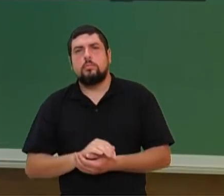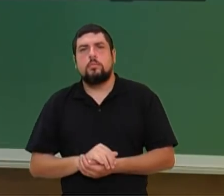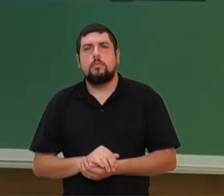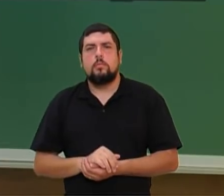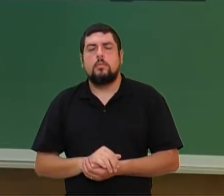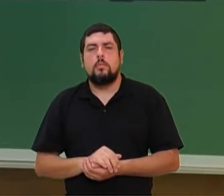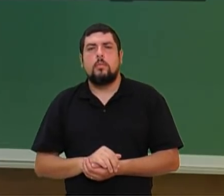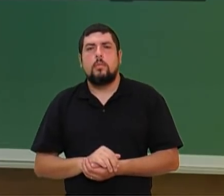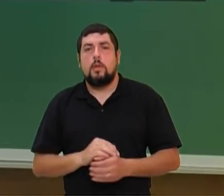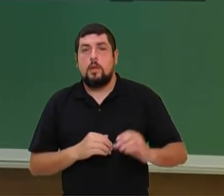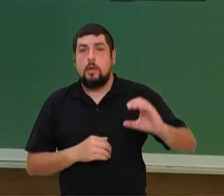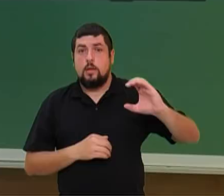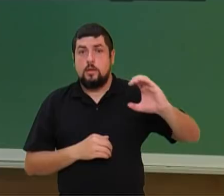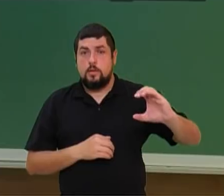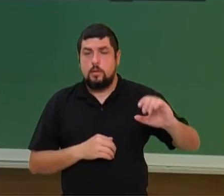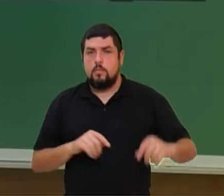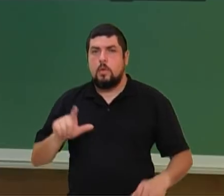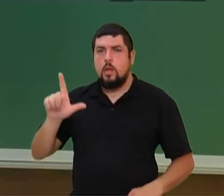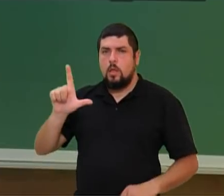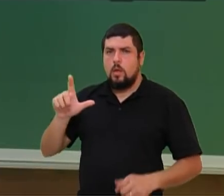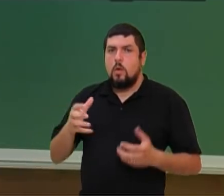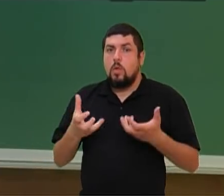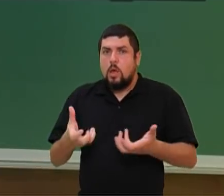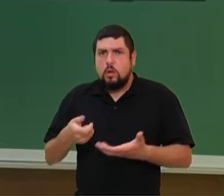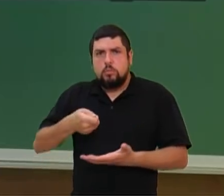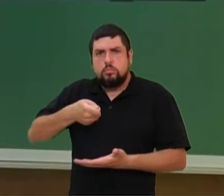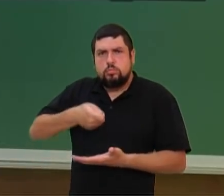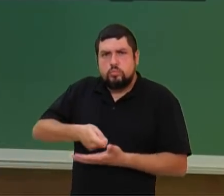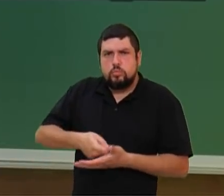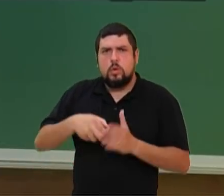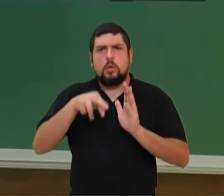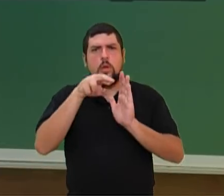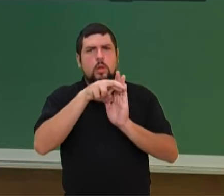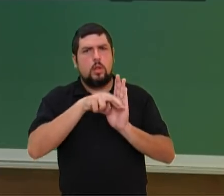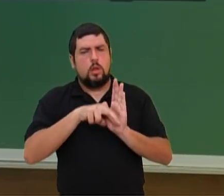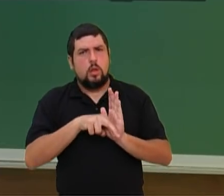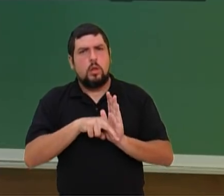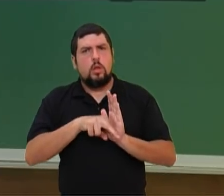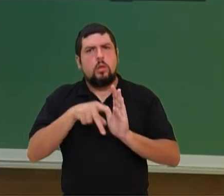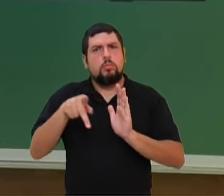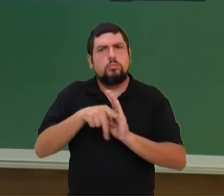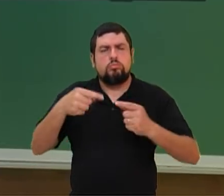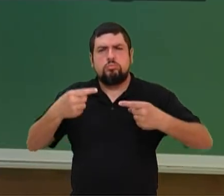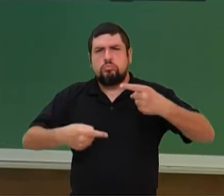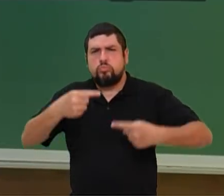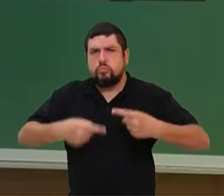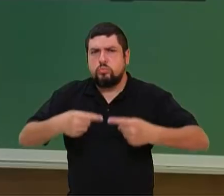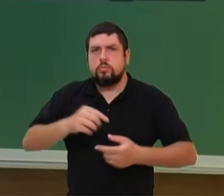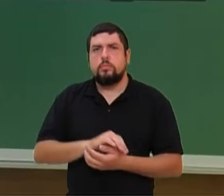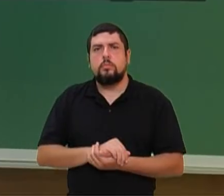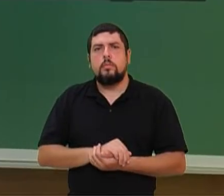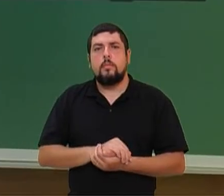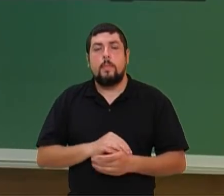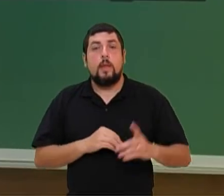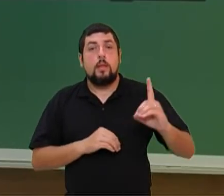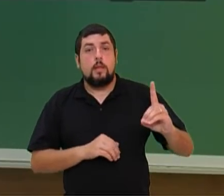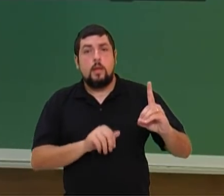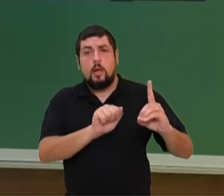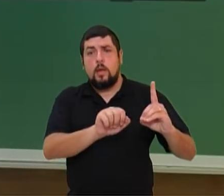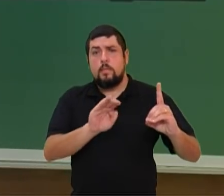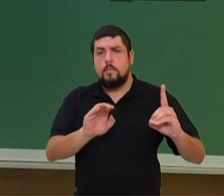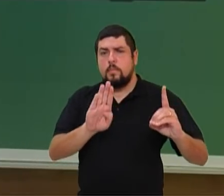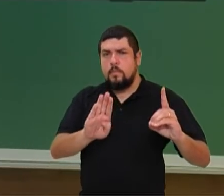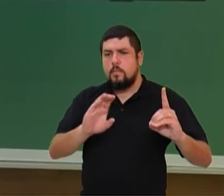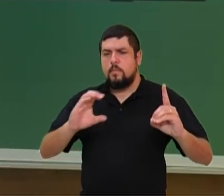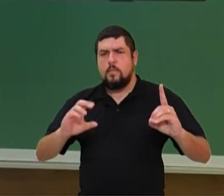C, Lao Tse queria regras e sistemas fixos de política para o homem? Ou letra D, nenhuma das alternativas?